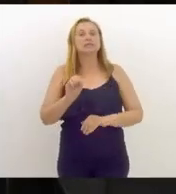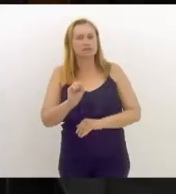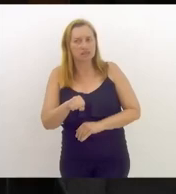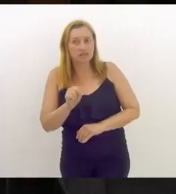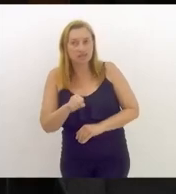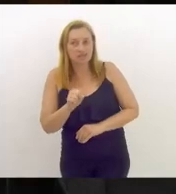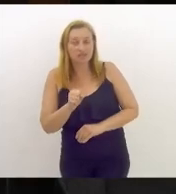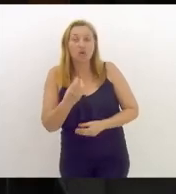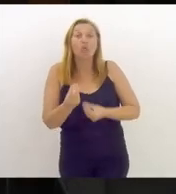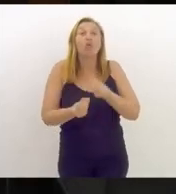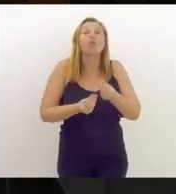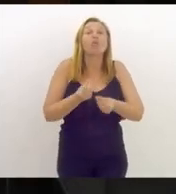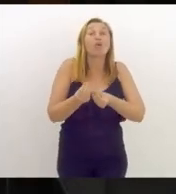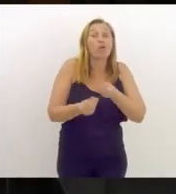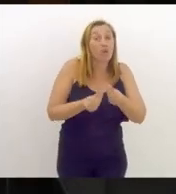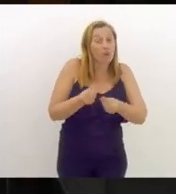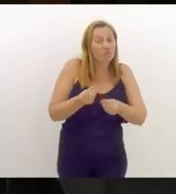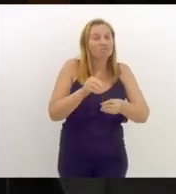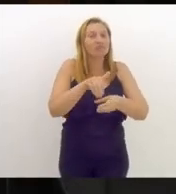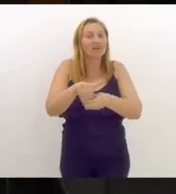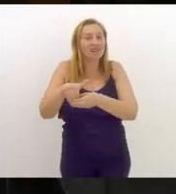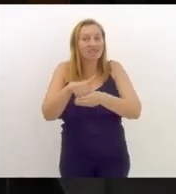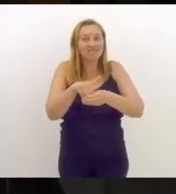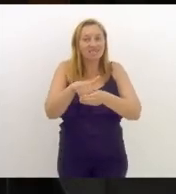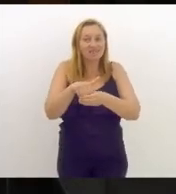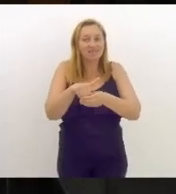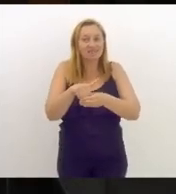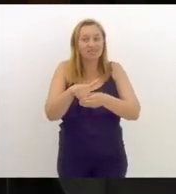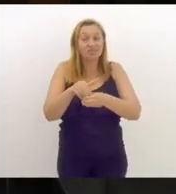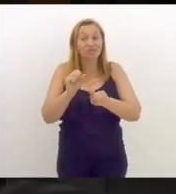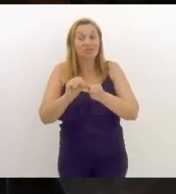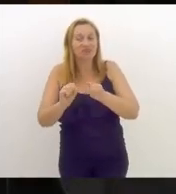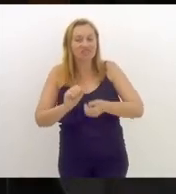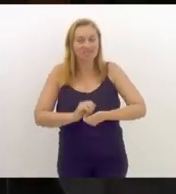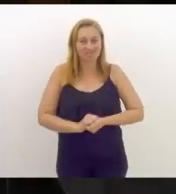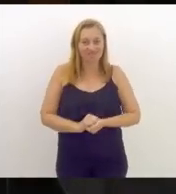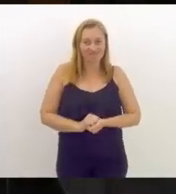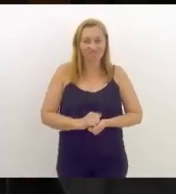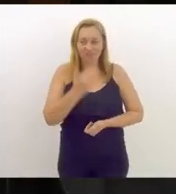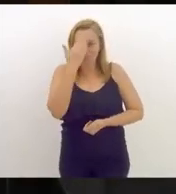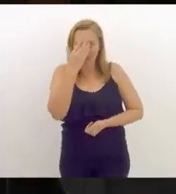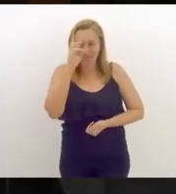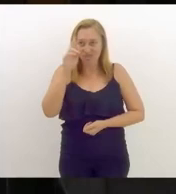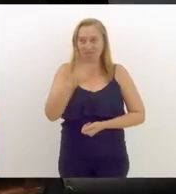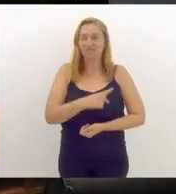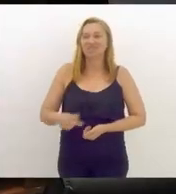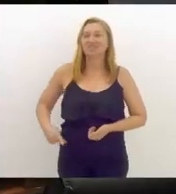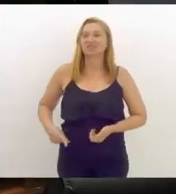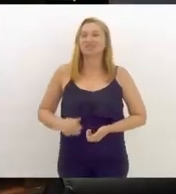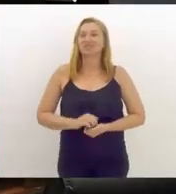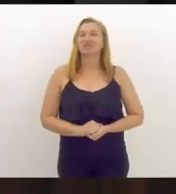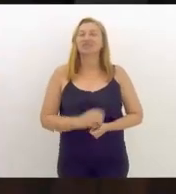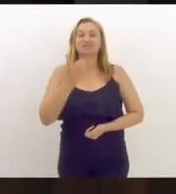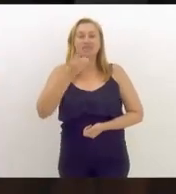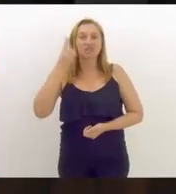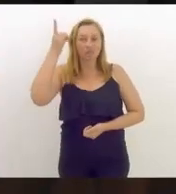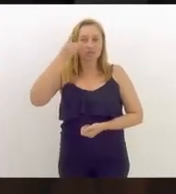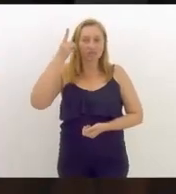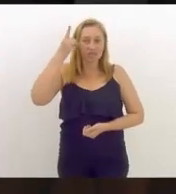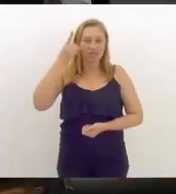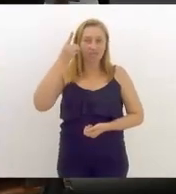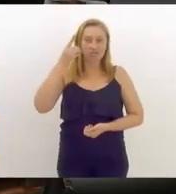sim como essa eleição foi presidida obrigado Presidente dado o